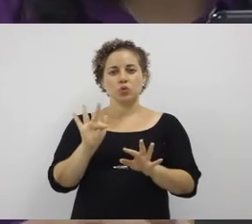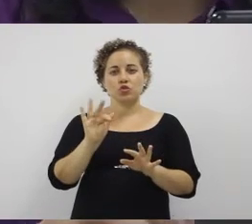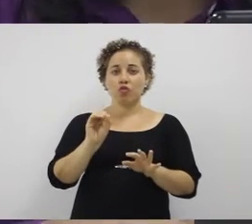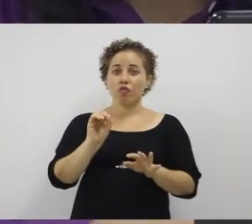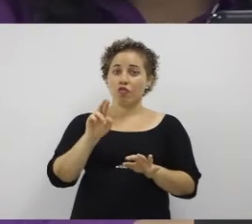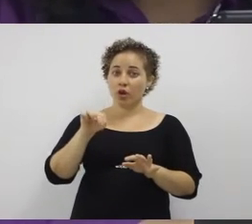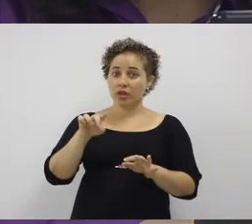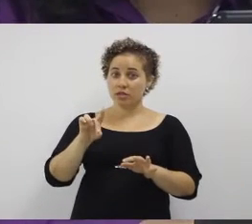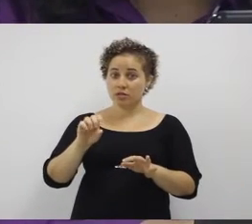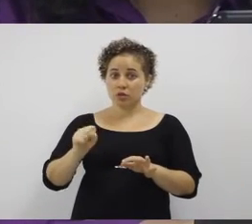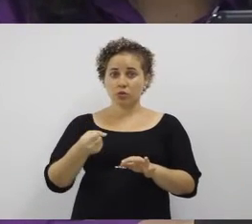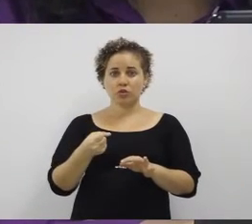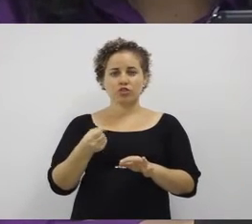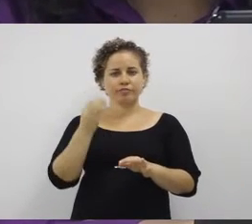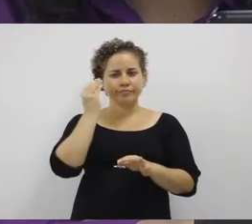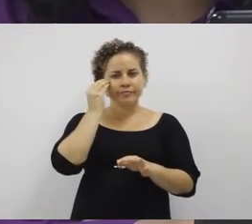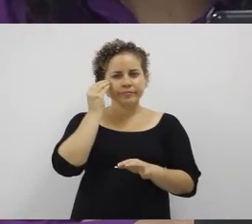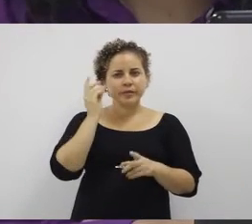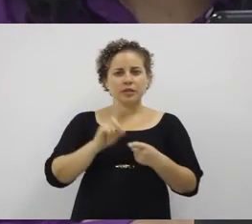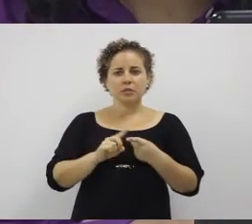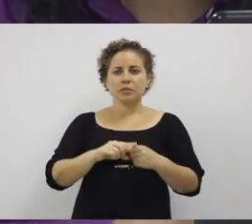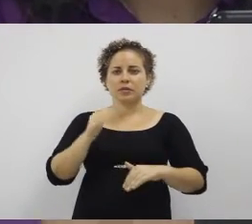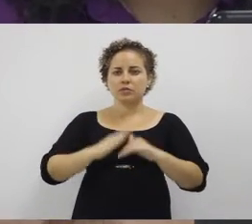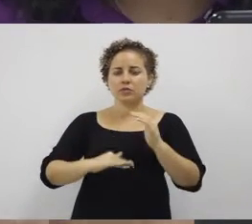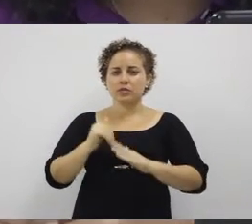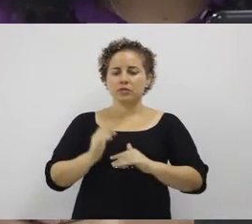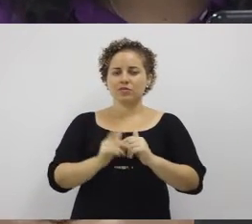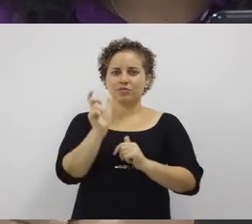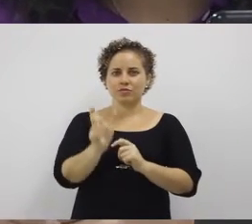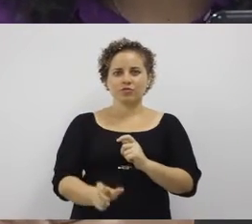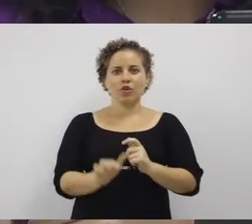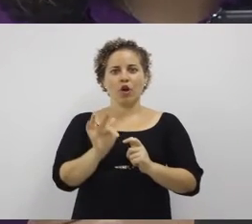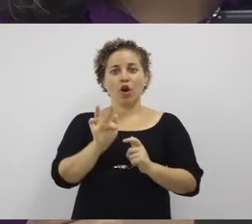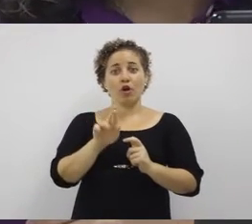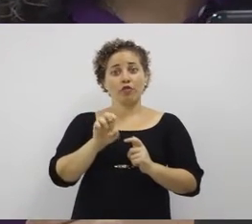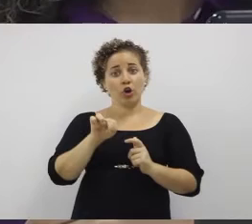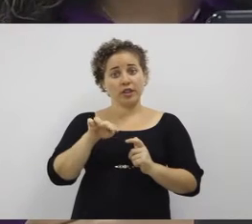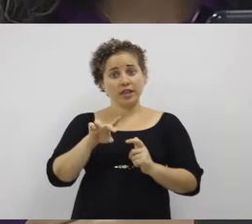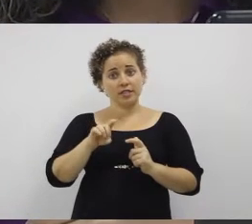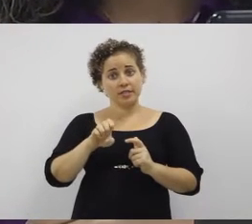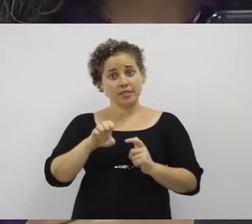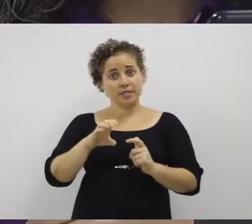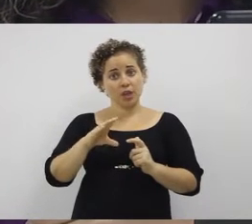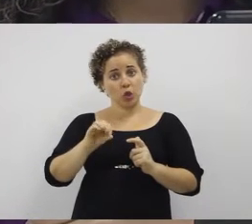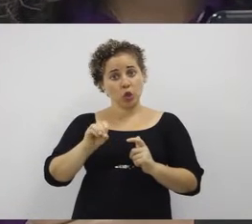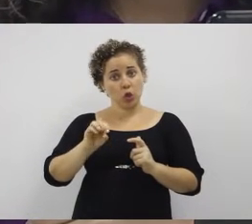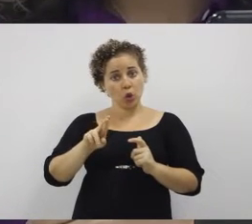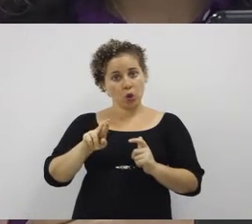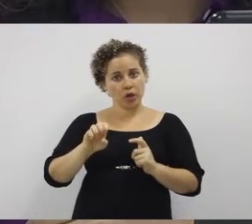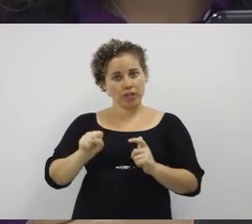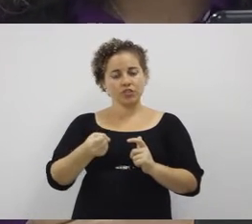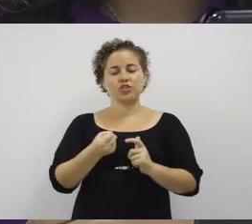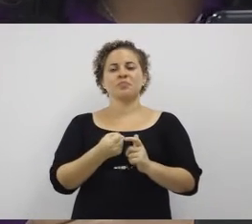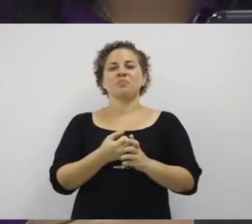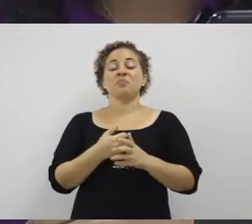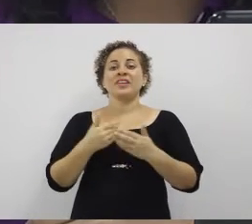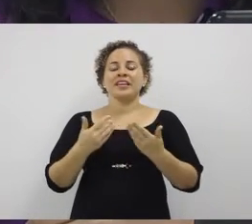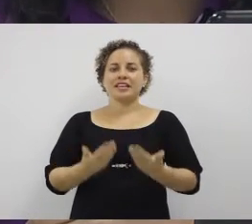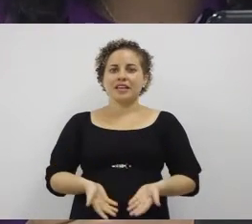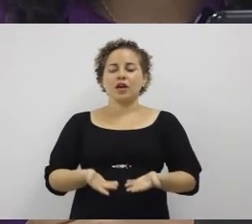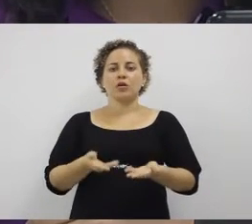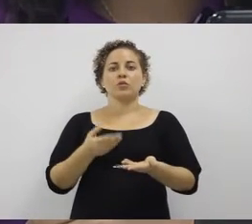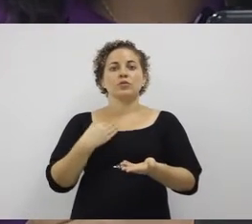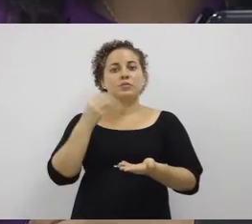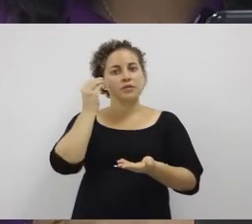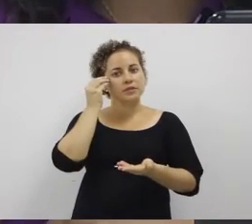fornecedores. O monitoramento do desempenho dos fornecedores. Não adianta nada que a área de compras desenvolva fornecedores, novos fornecedores e